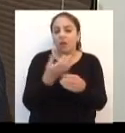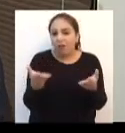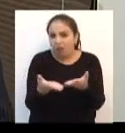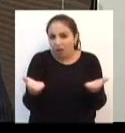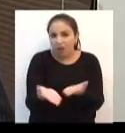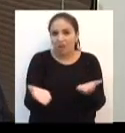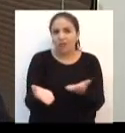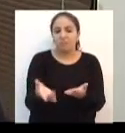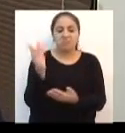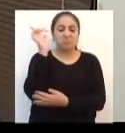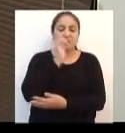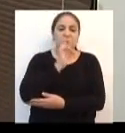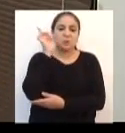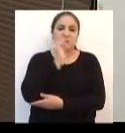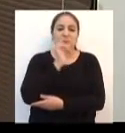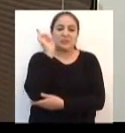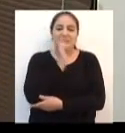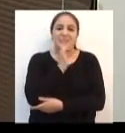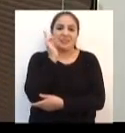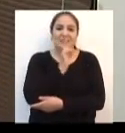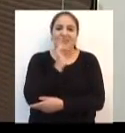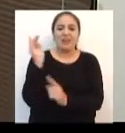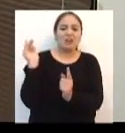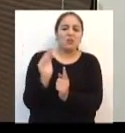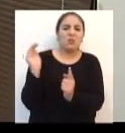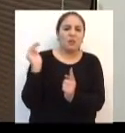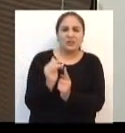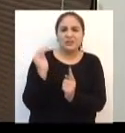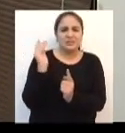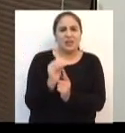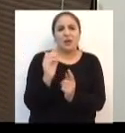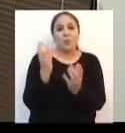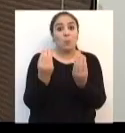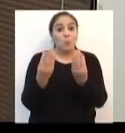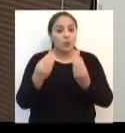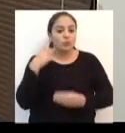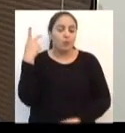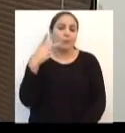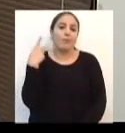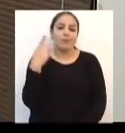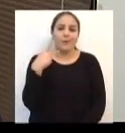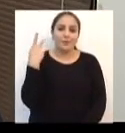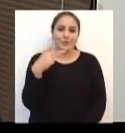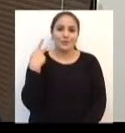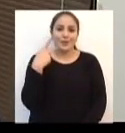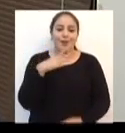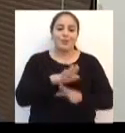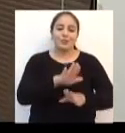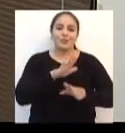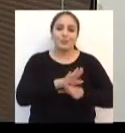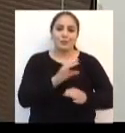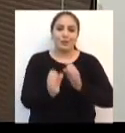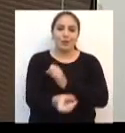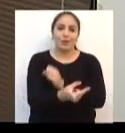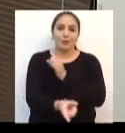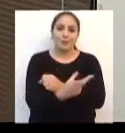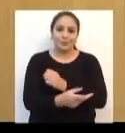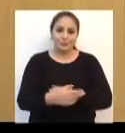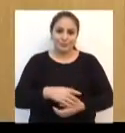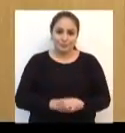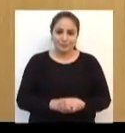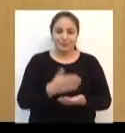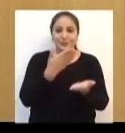agora, conseguir manipular tanto a política em benefício da